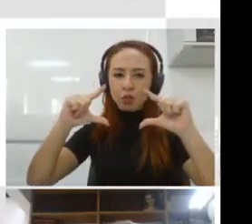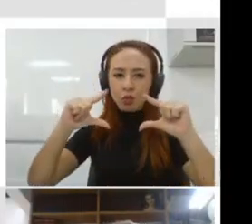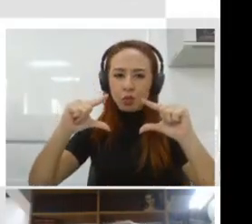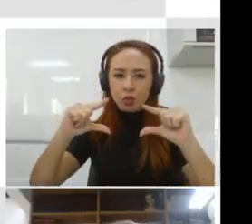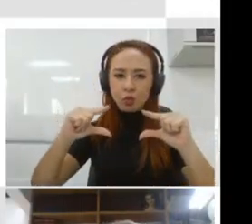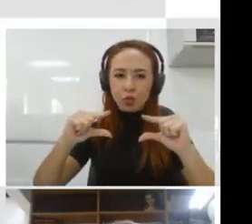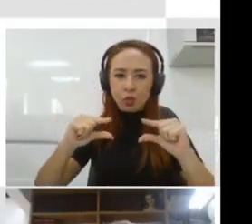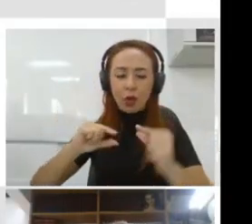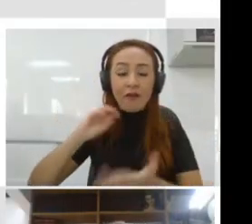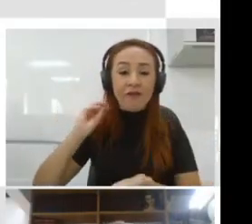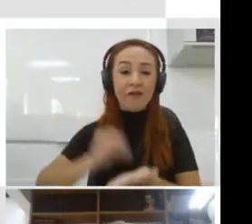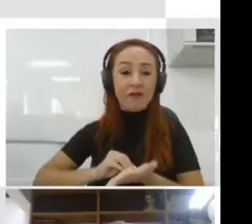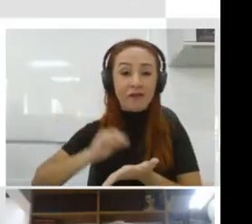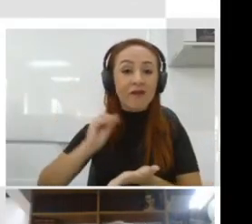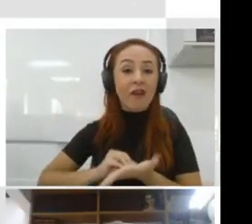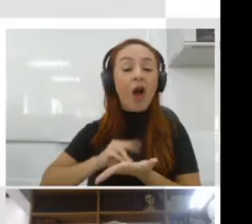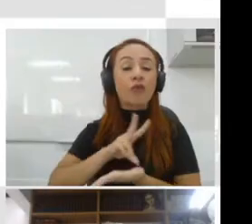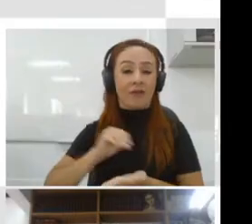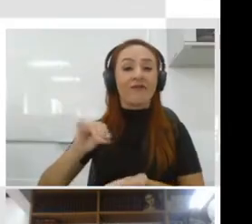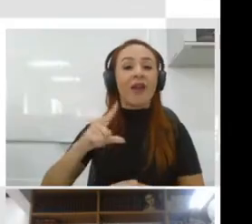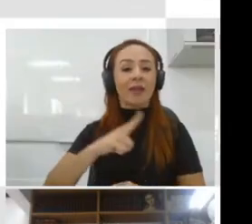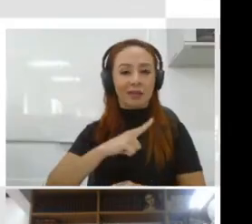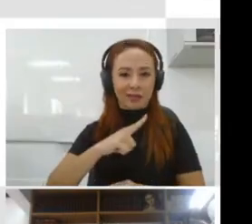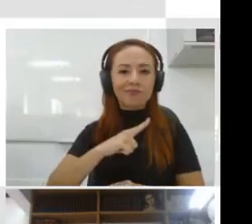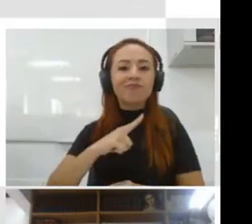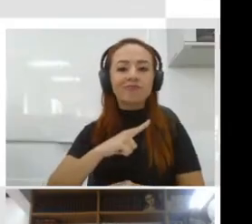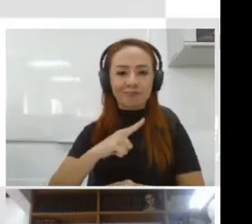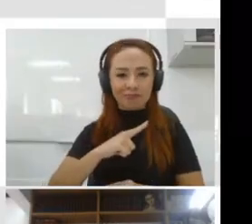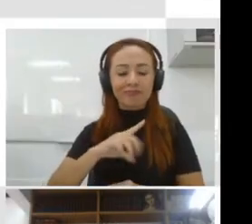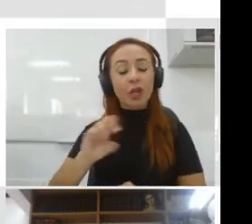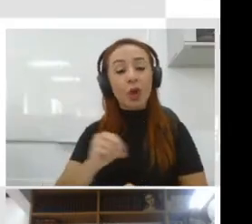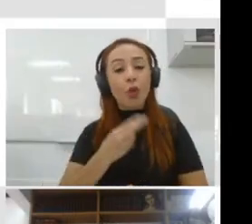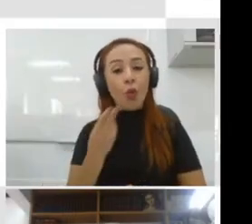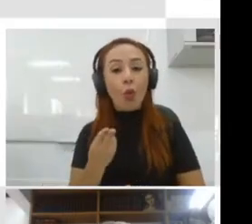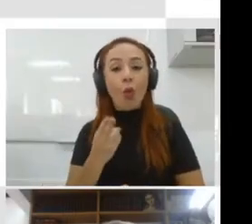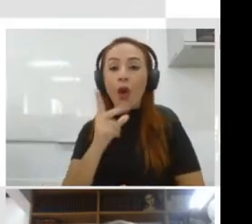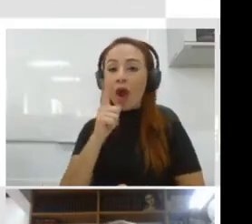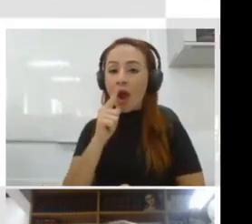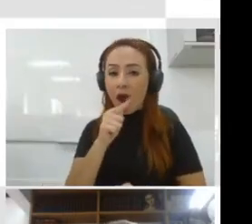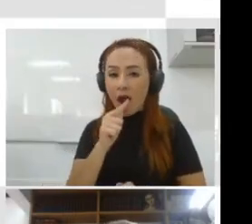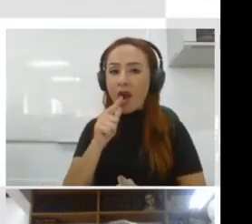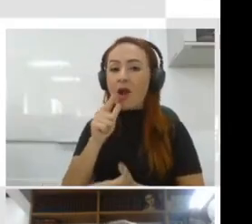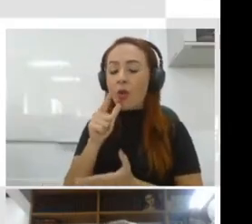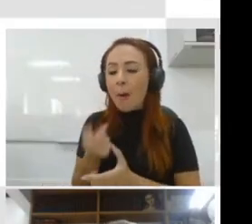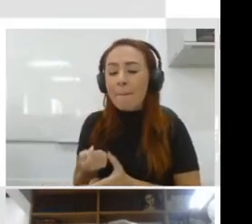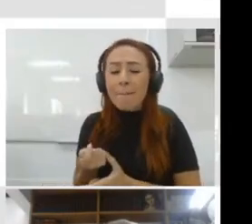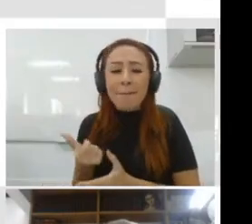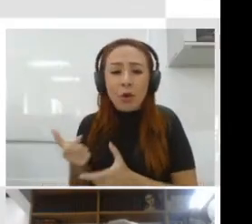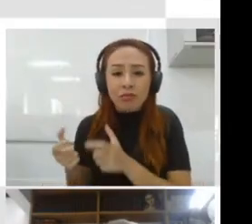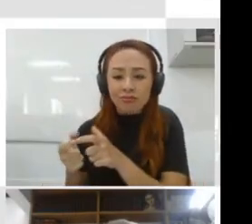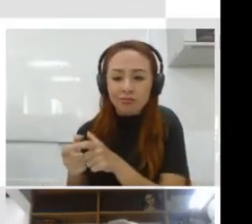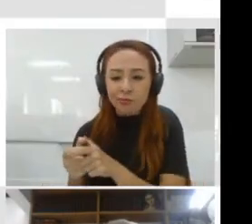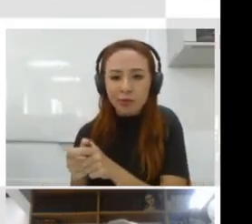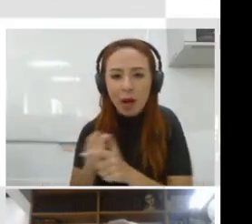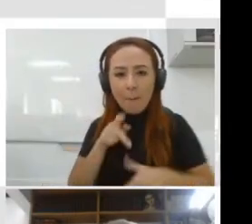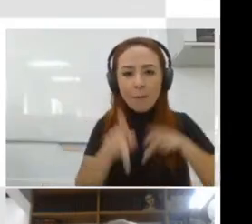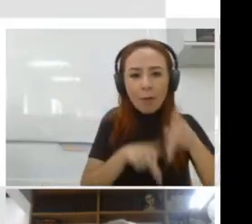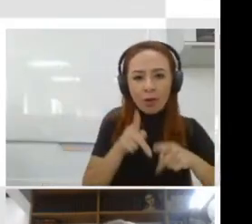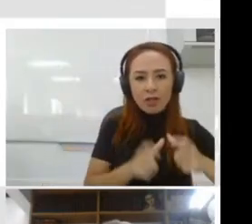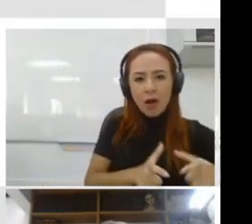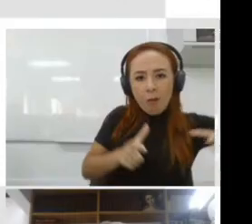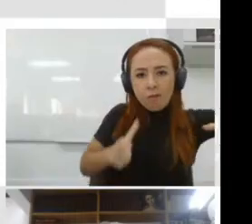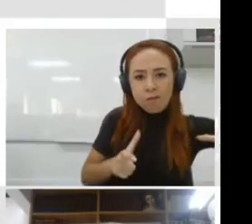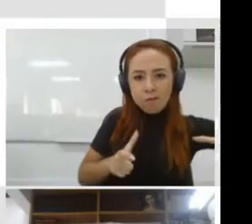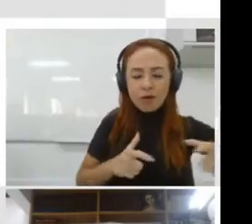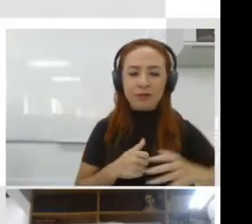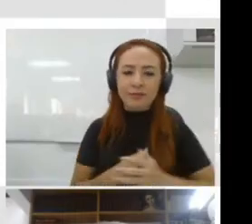né, a falta de água, ou água em quantidades insuficientes em relação às necessidades. O risco de perda, de